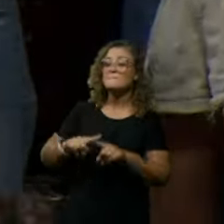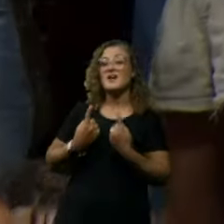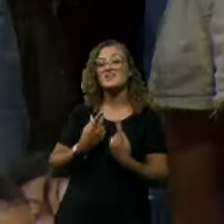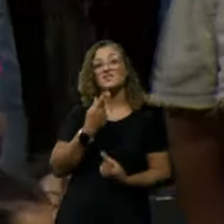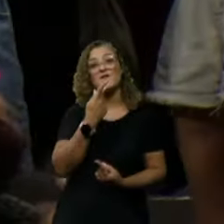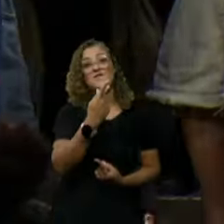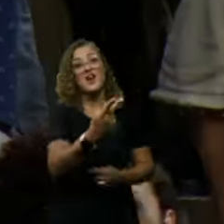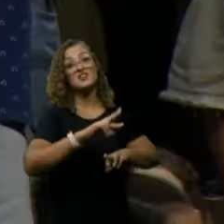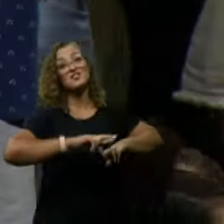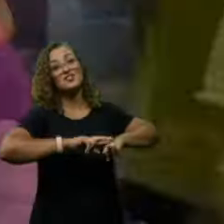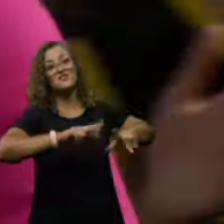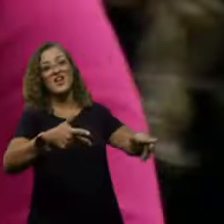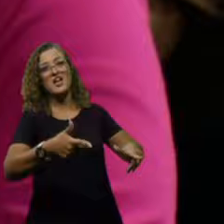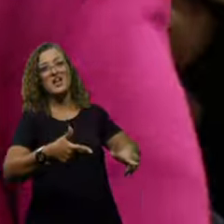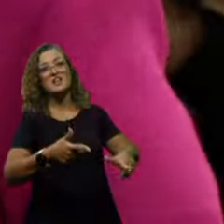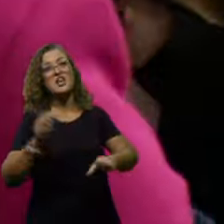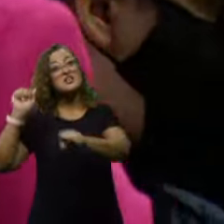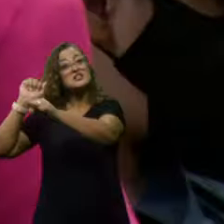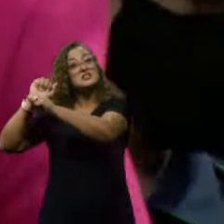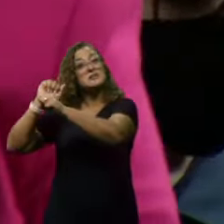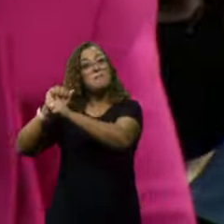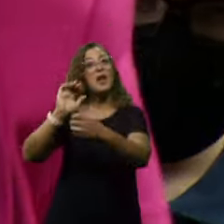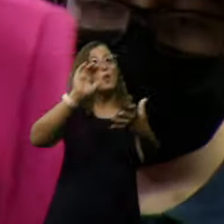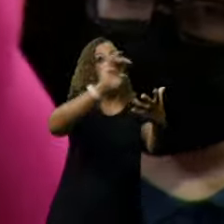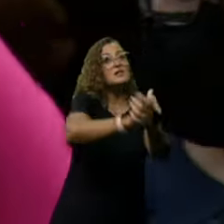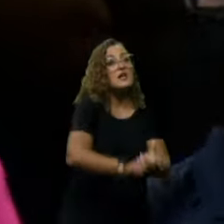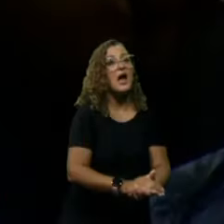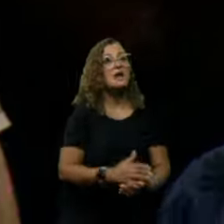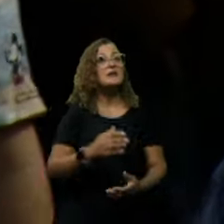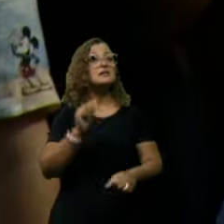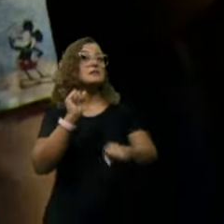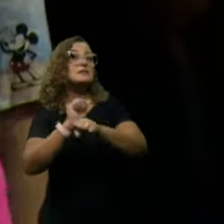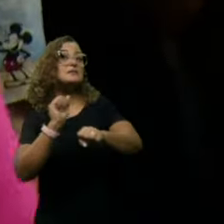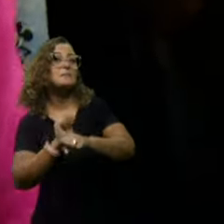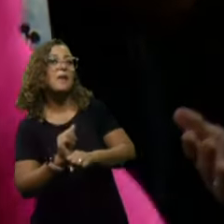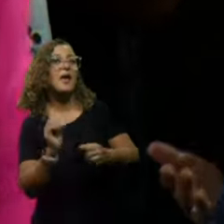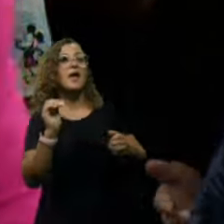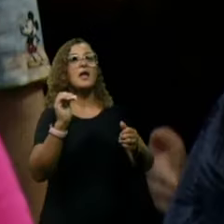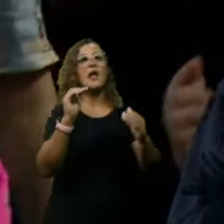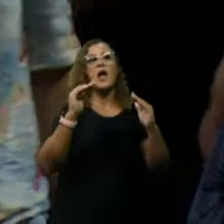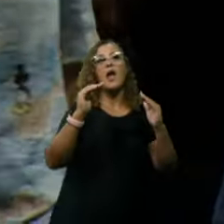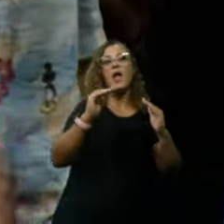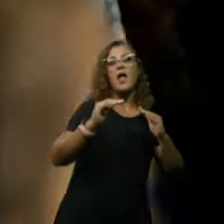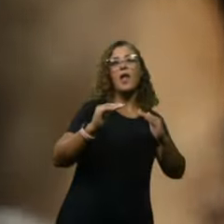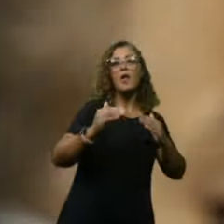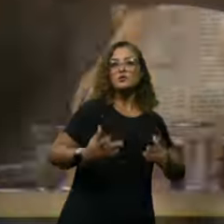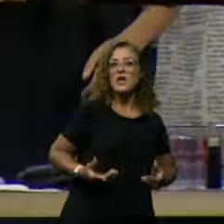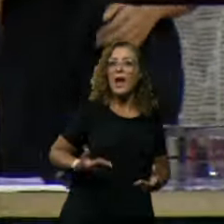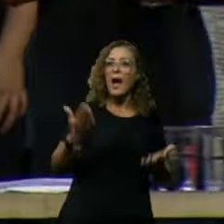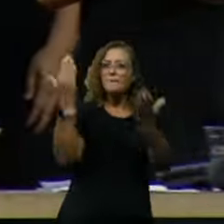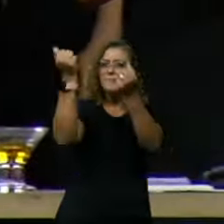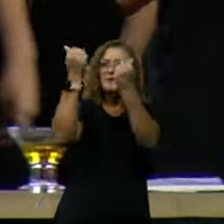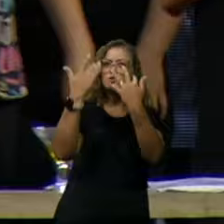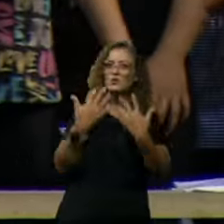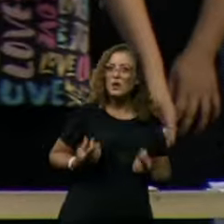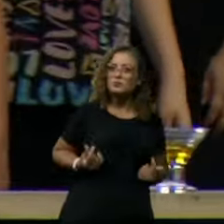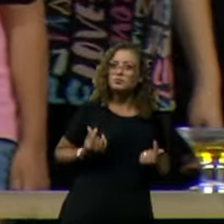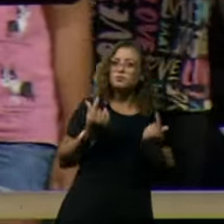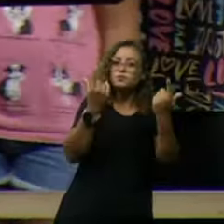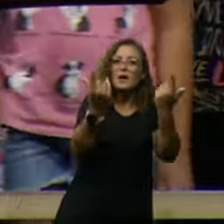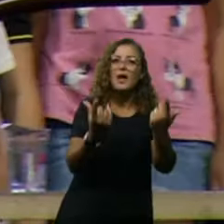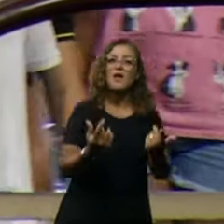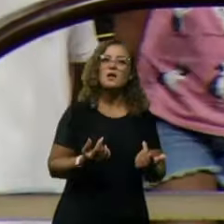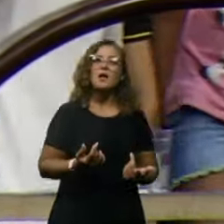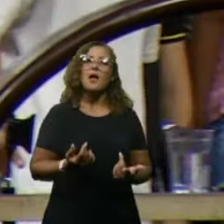espero enriquecer espera eu prosperar espera você mãe disse para eu ser isso aquilo mas a poder no